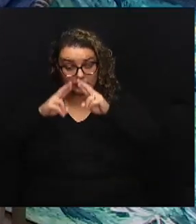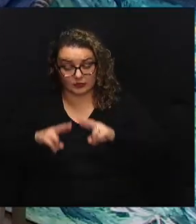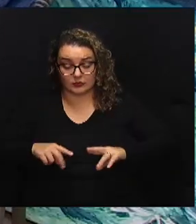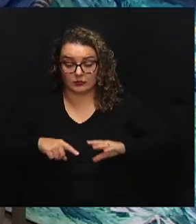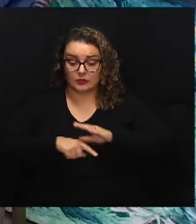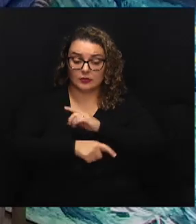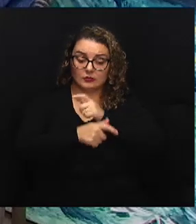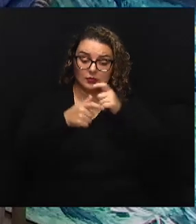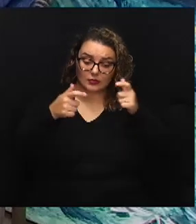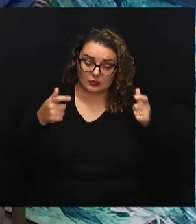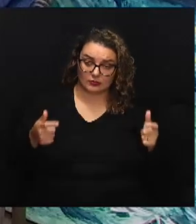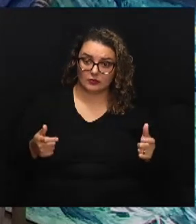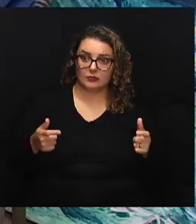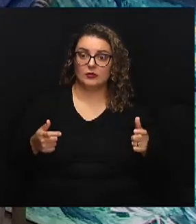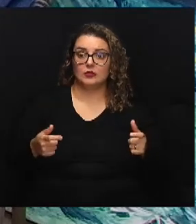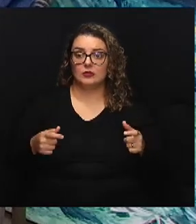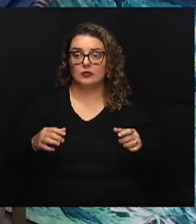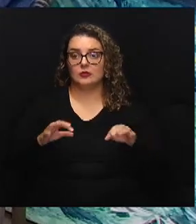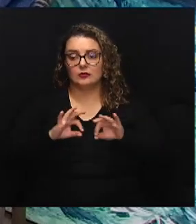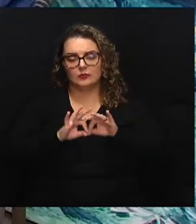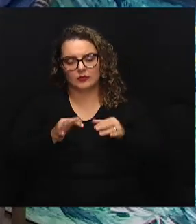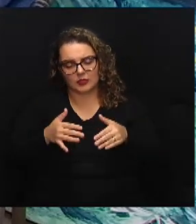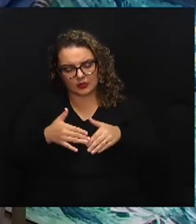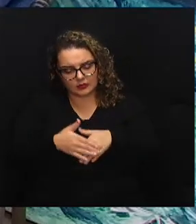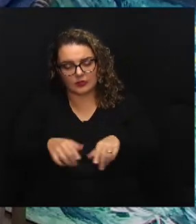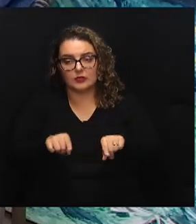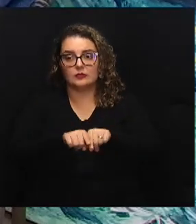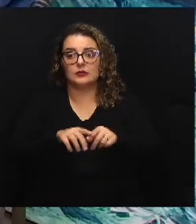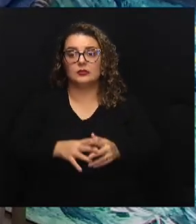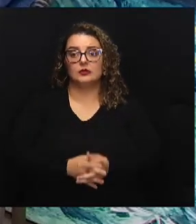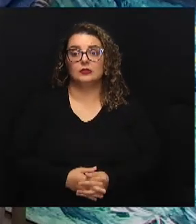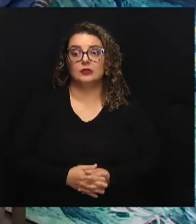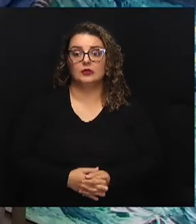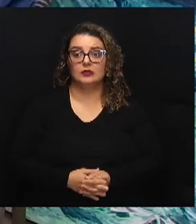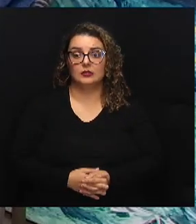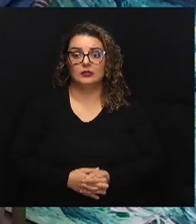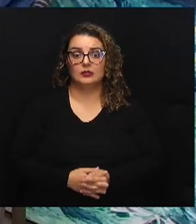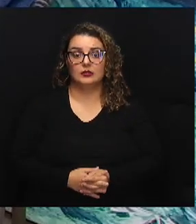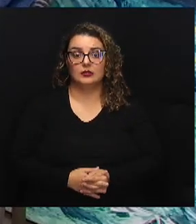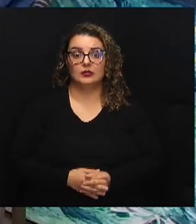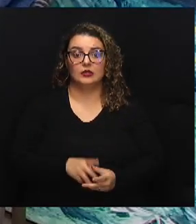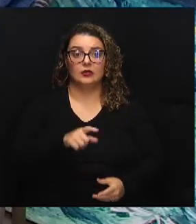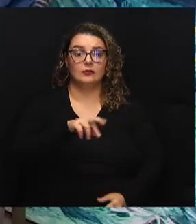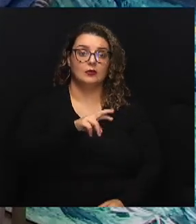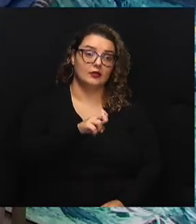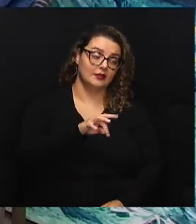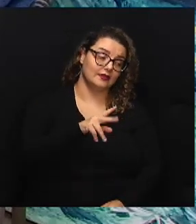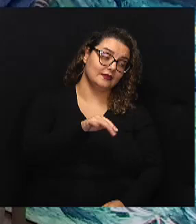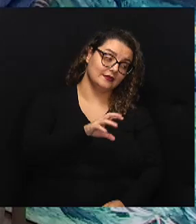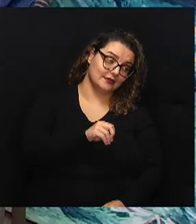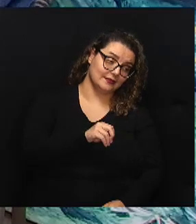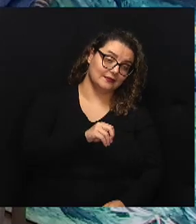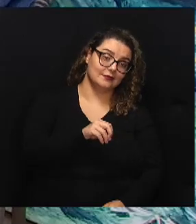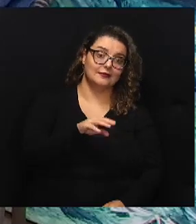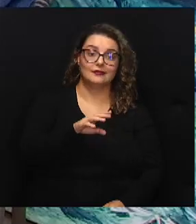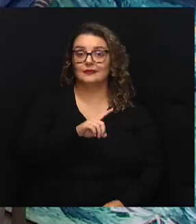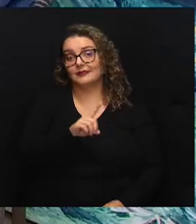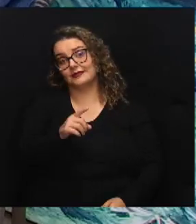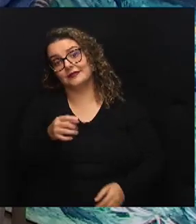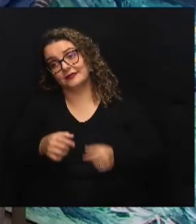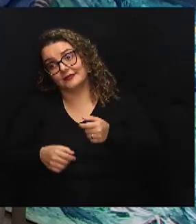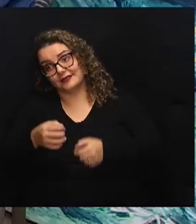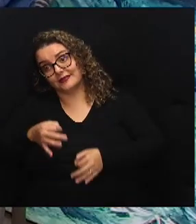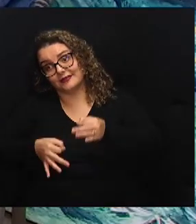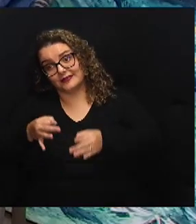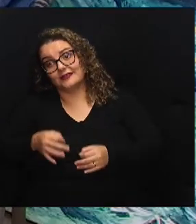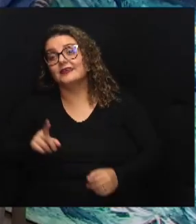grande e uma humildade muito grande também. É um retrato, né? Quando a gente retrata, a gente não julga, né? É